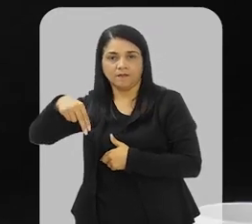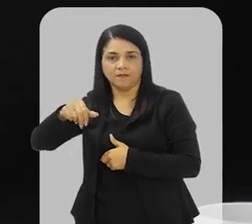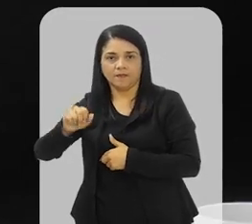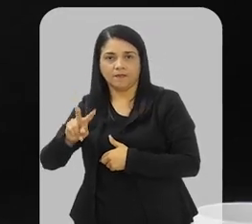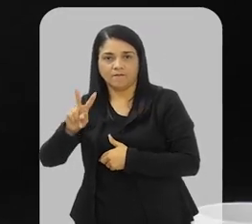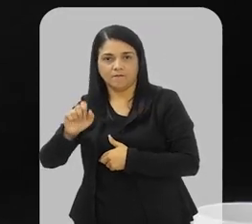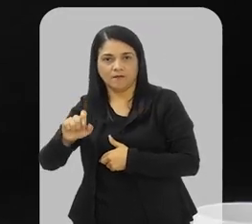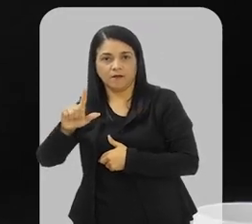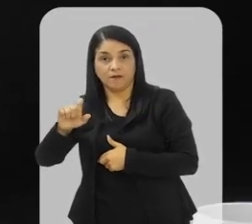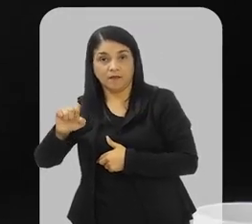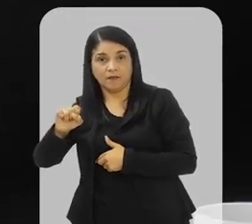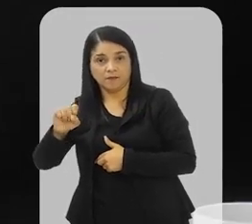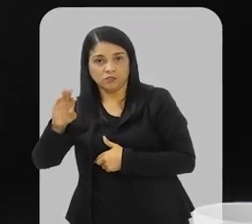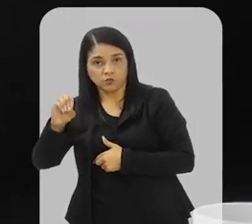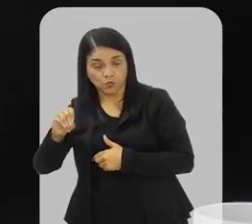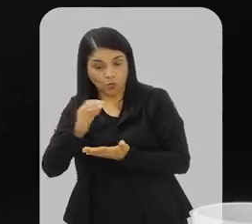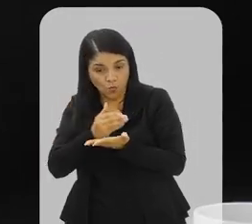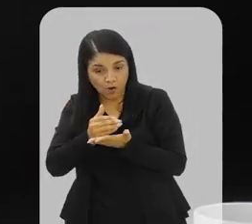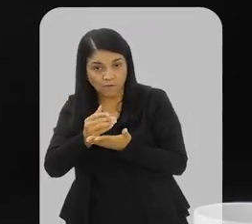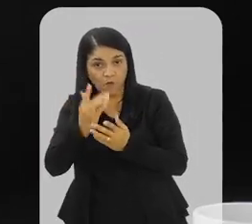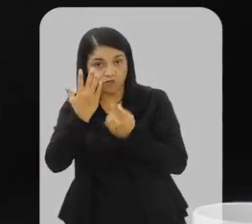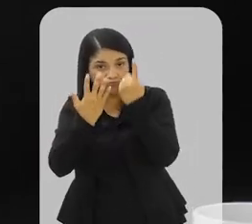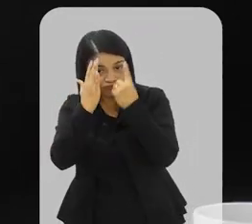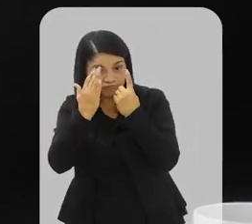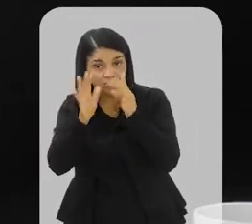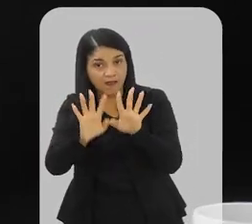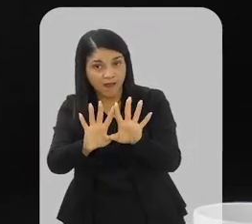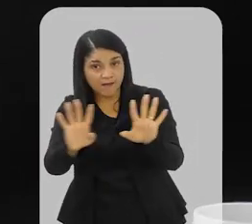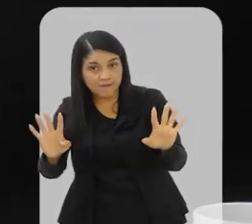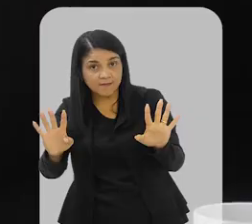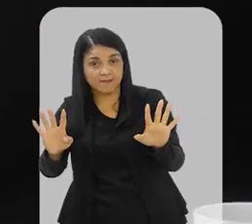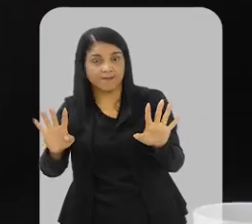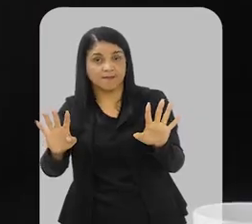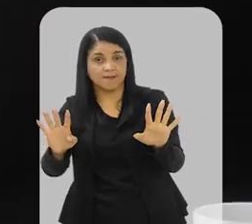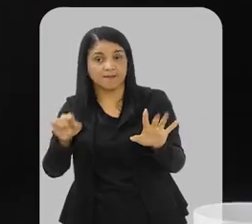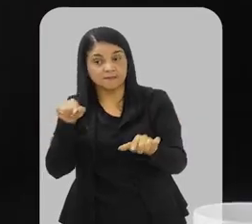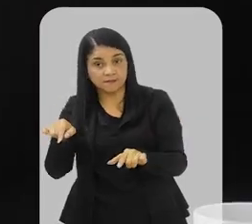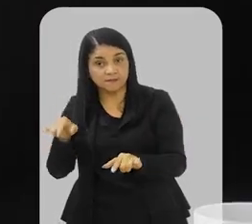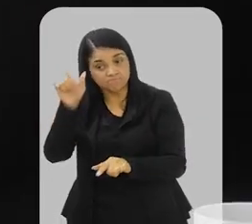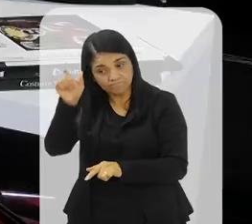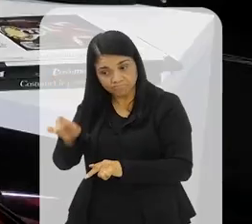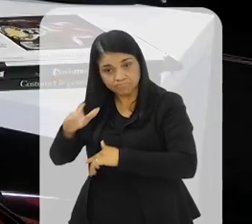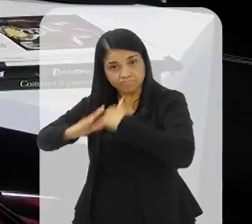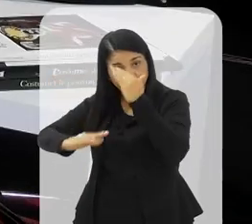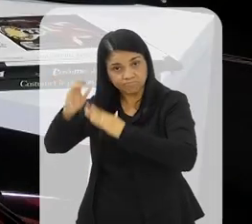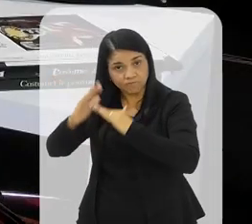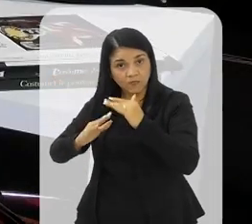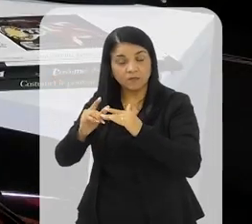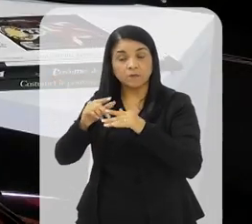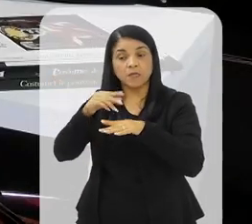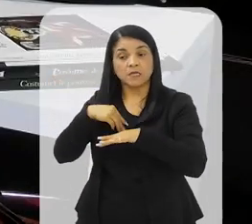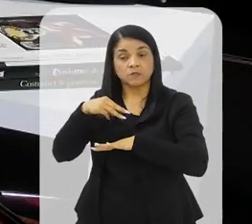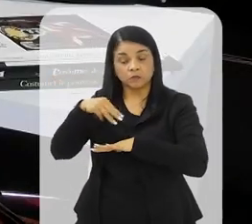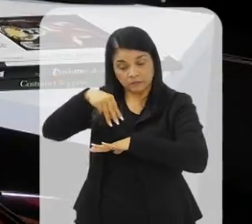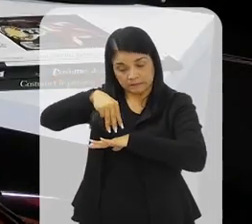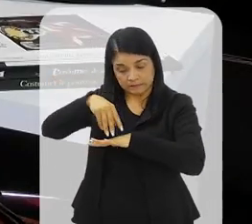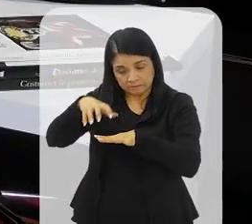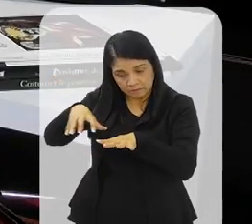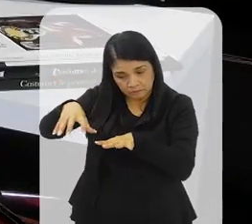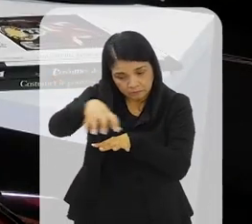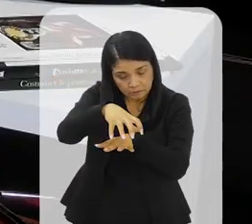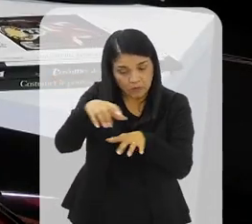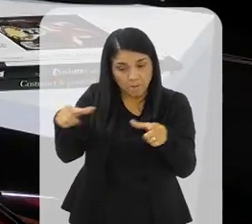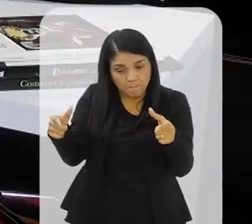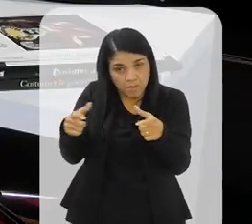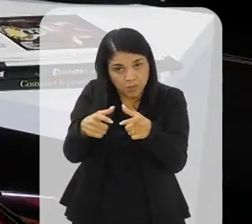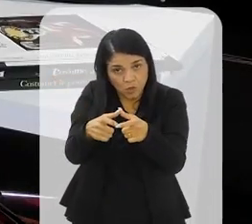então se eu não tiver parceria com ele 100% tem uma mentira Inicial nesse Carnaval O Carnaval começa a partir da comissão Não começa ali então se